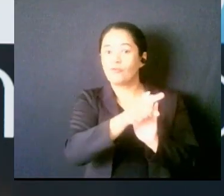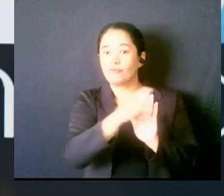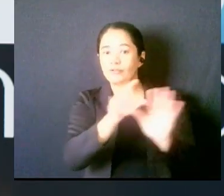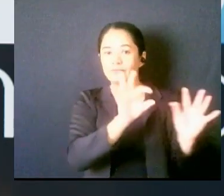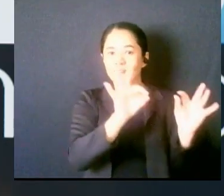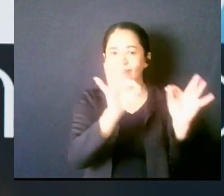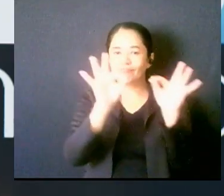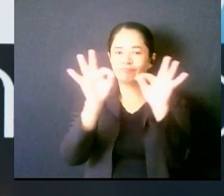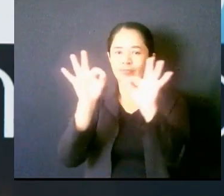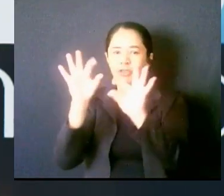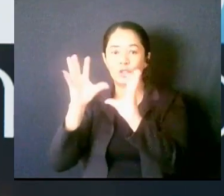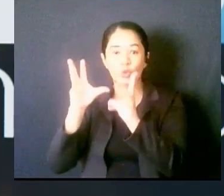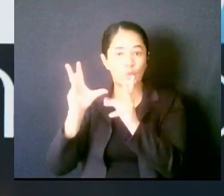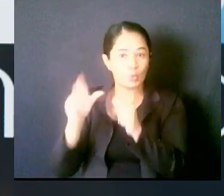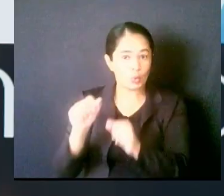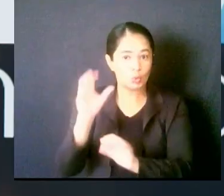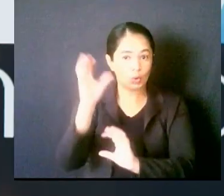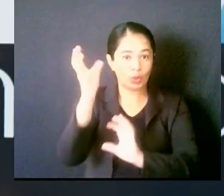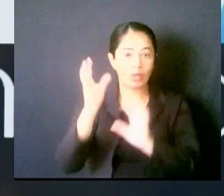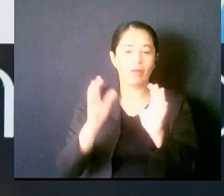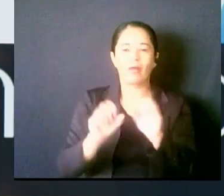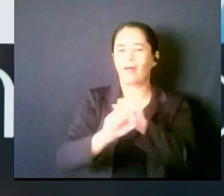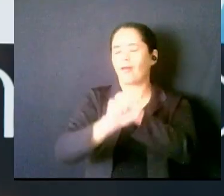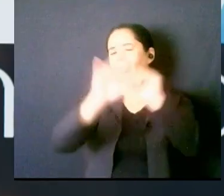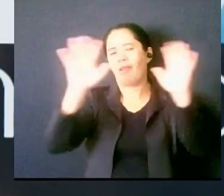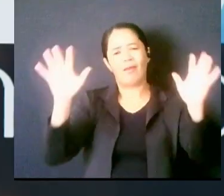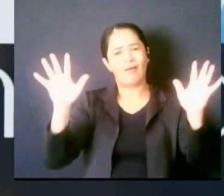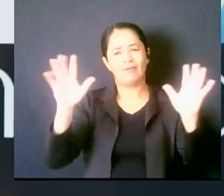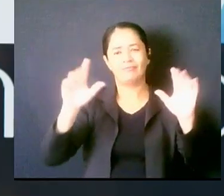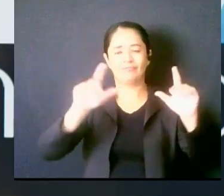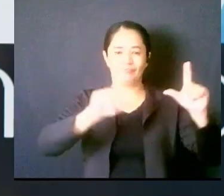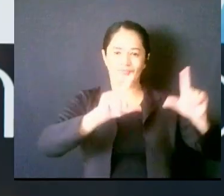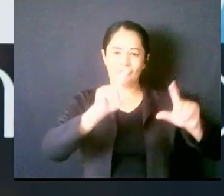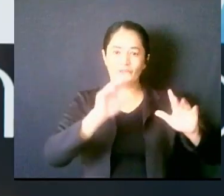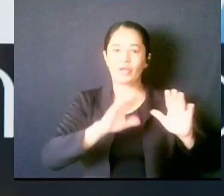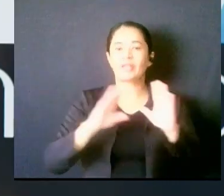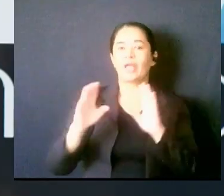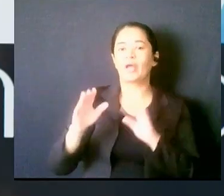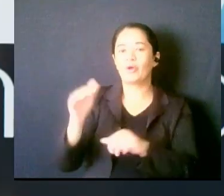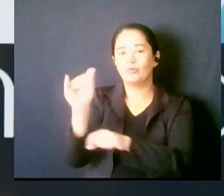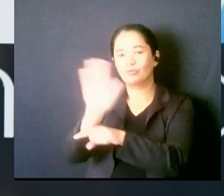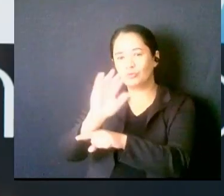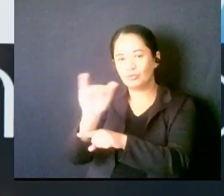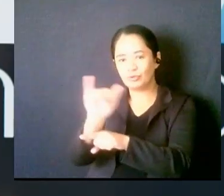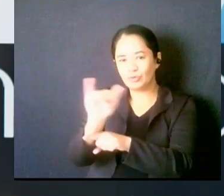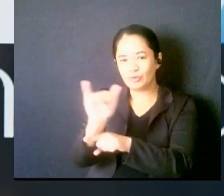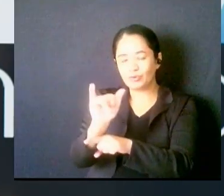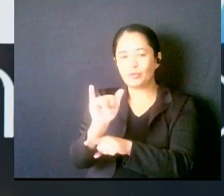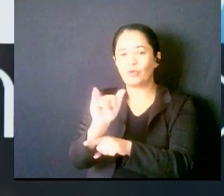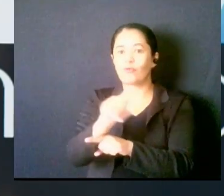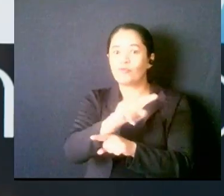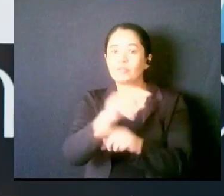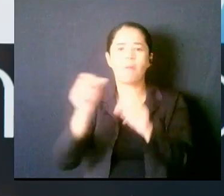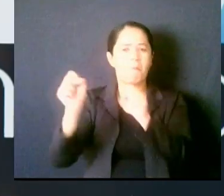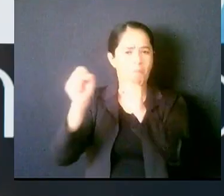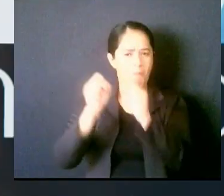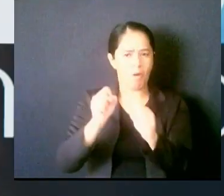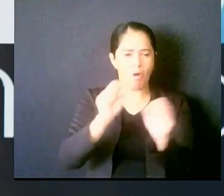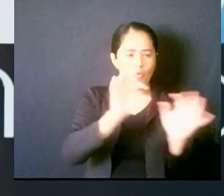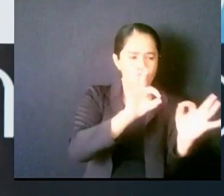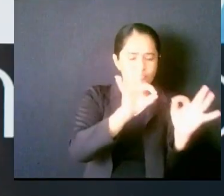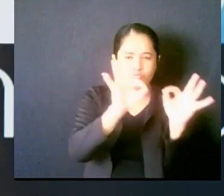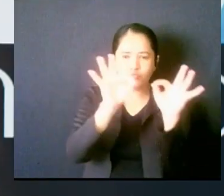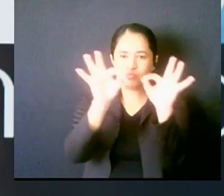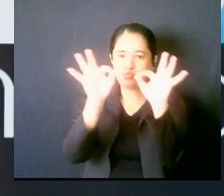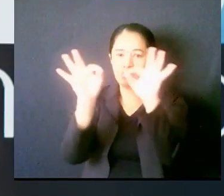que aconteceu, claro, no canal do YouTube da TV Câmara Campinas. Você pode rever a reunião